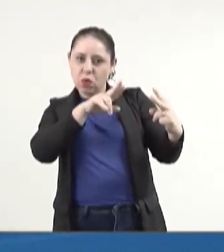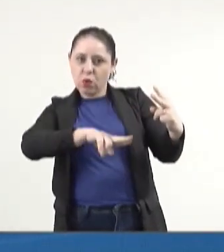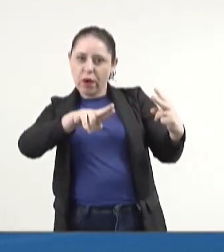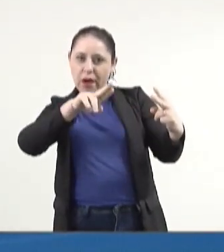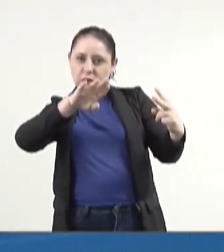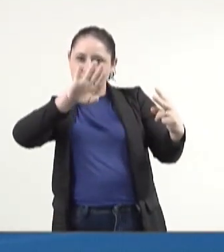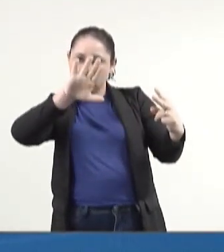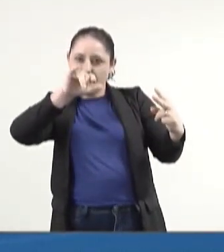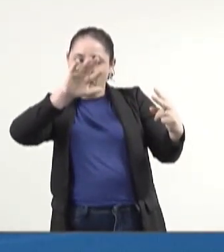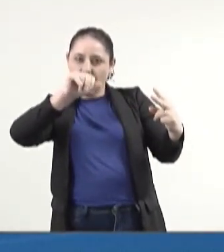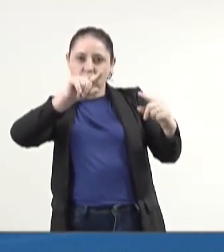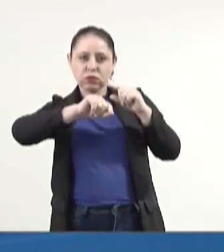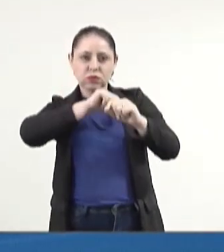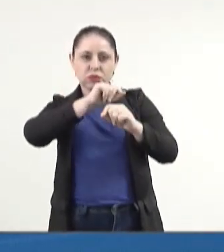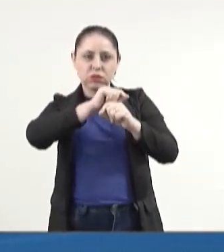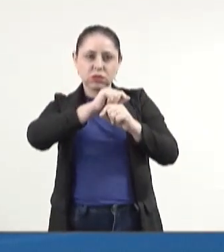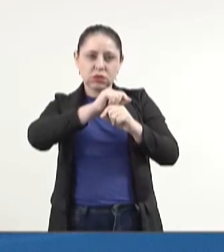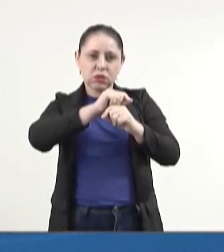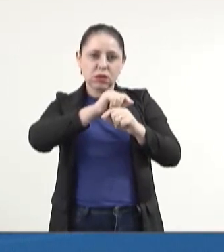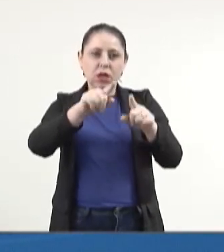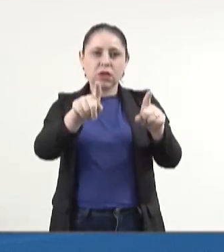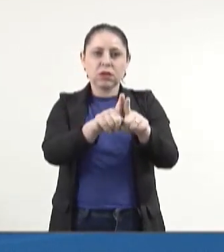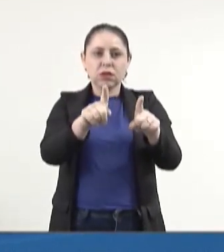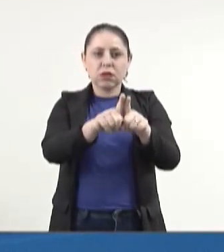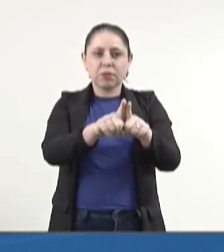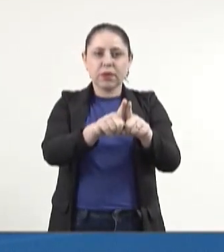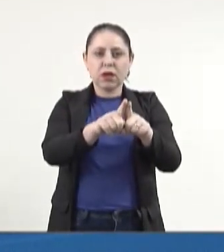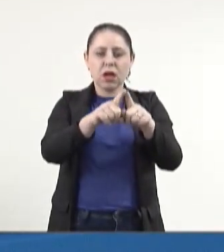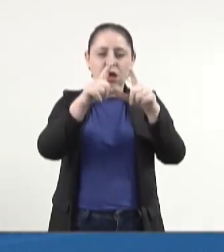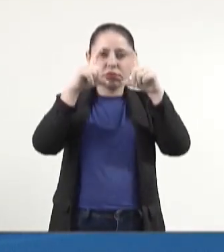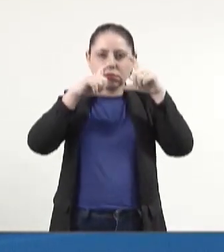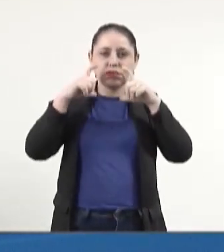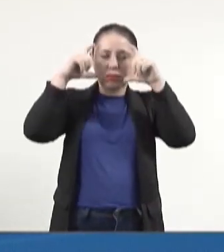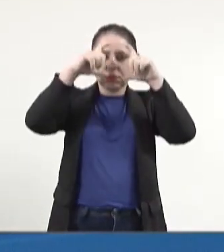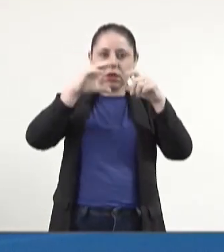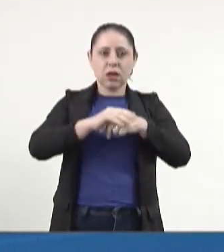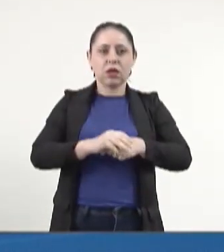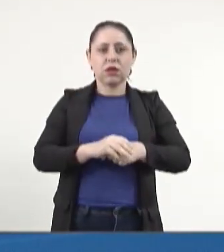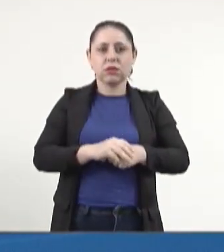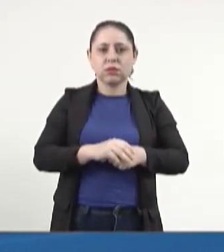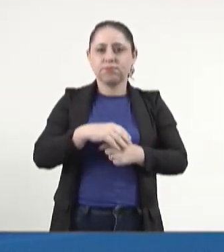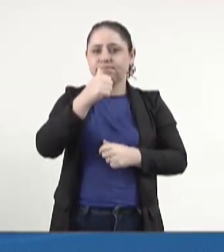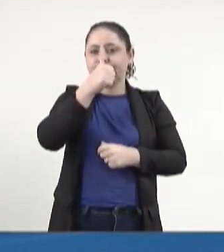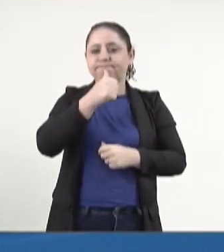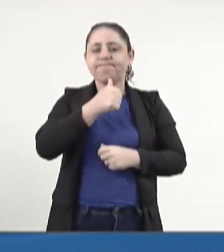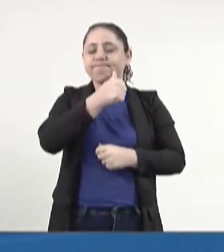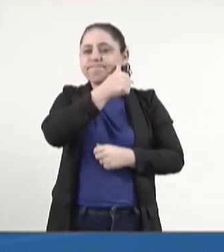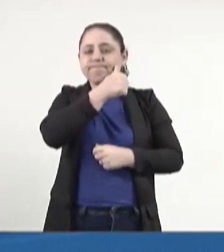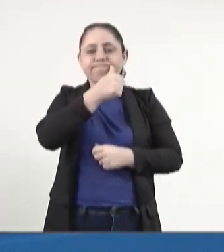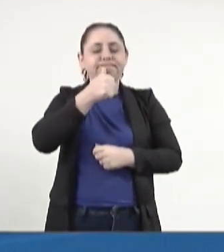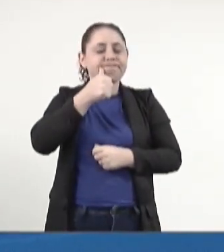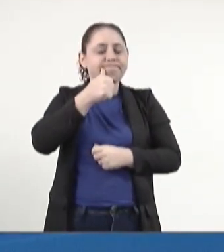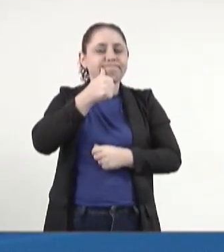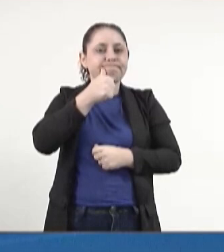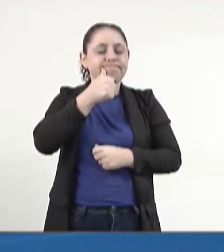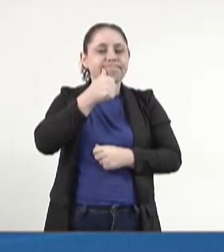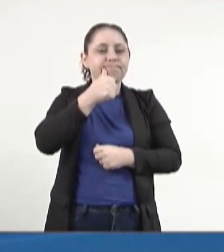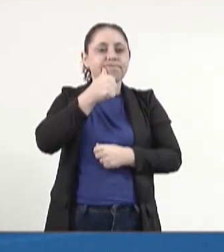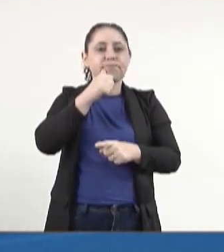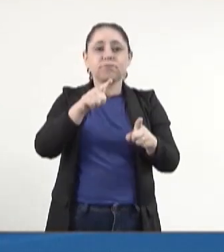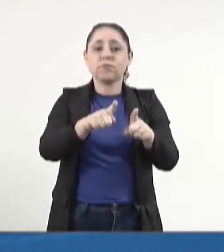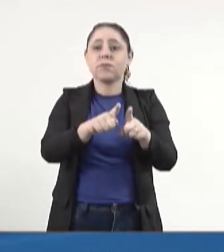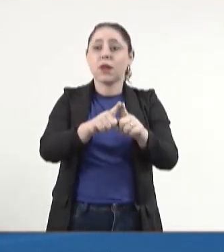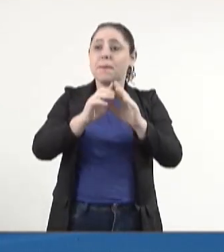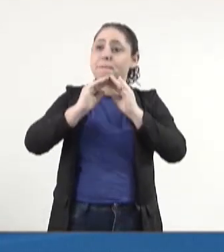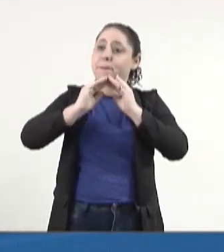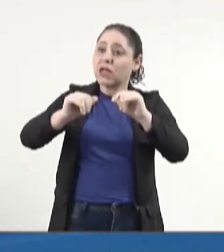das mãos, bilhete com um emoji de carinha, onde a boca é substituída por um X. O artigo 3º, ao